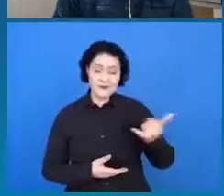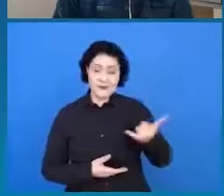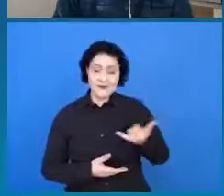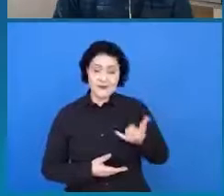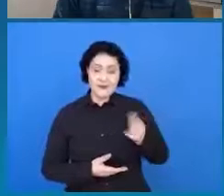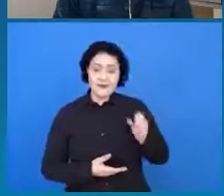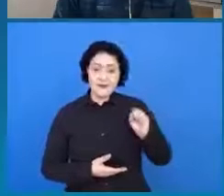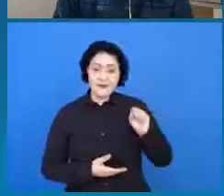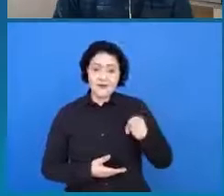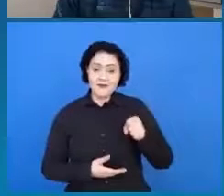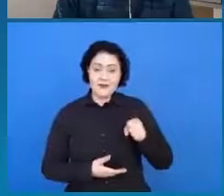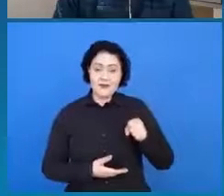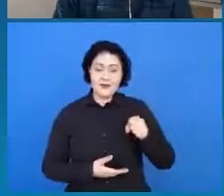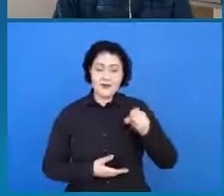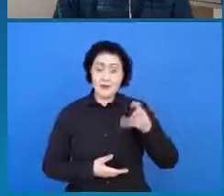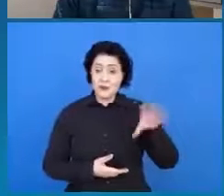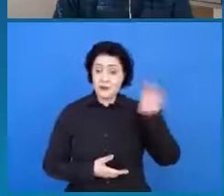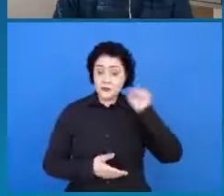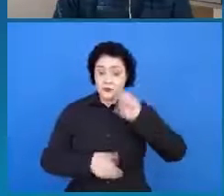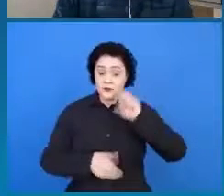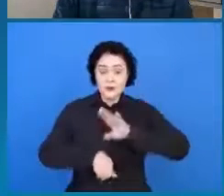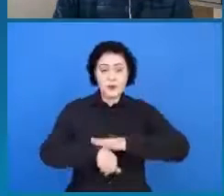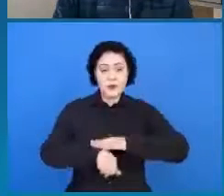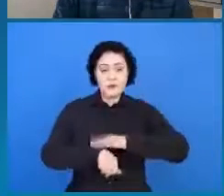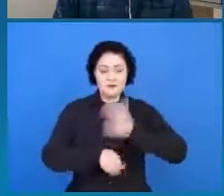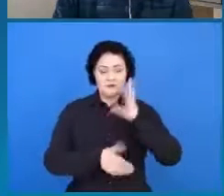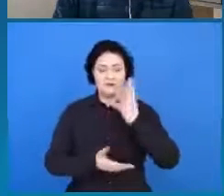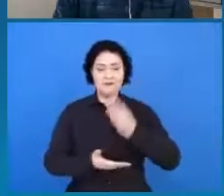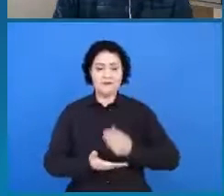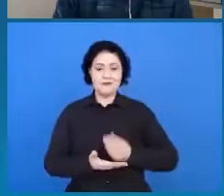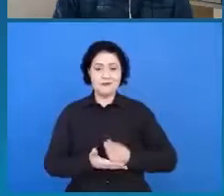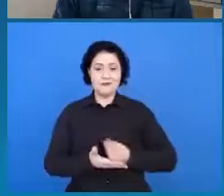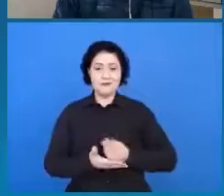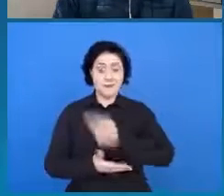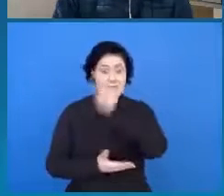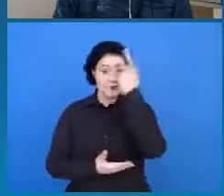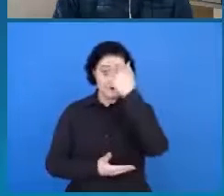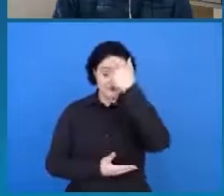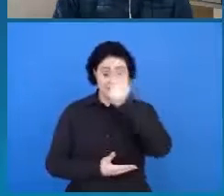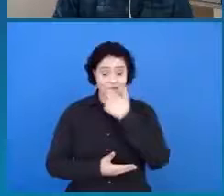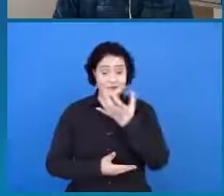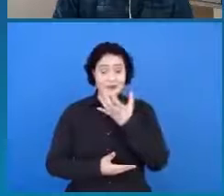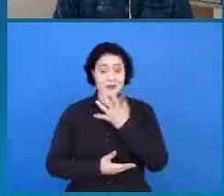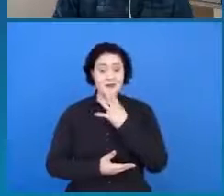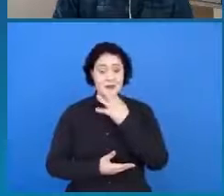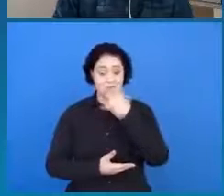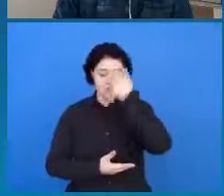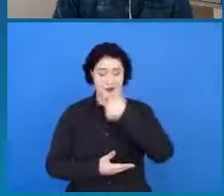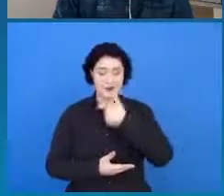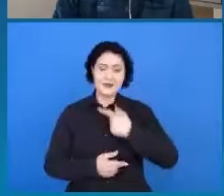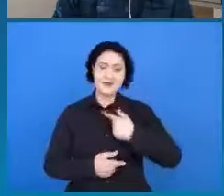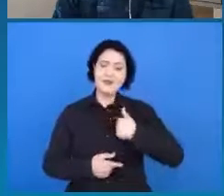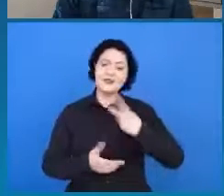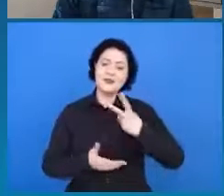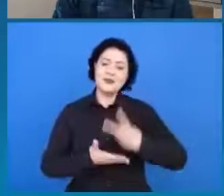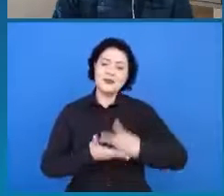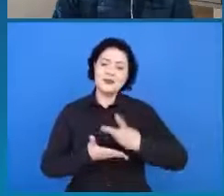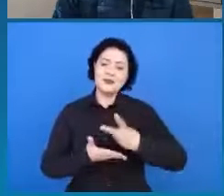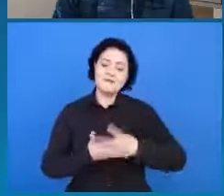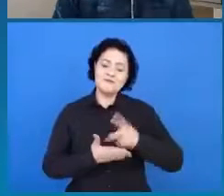que houve um momento espírita e muitas pessoas têm me conhecer e eu sempre